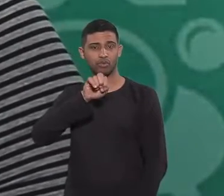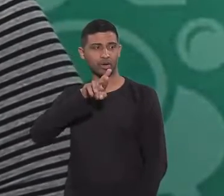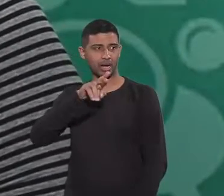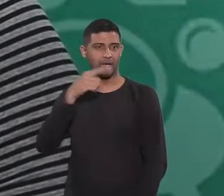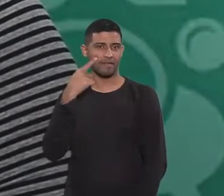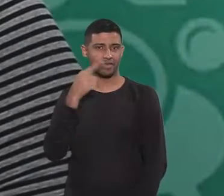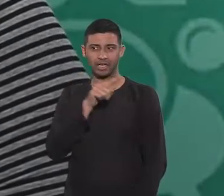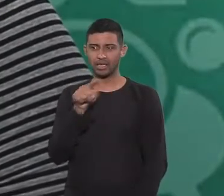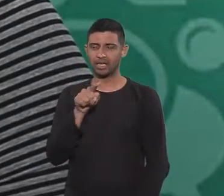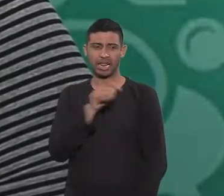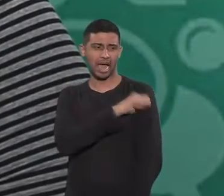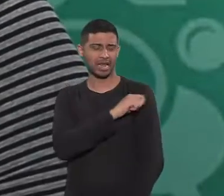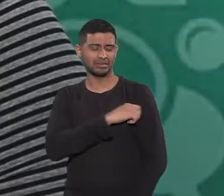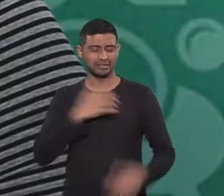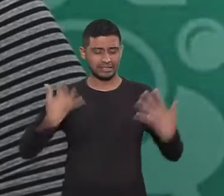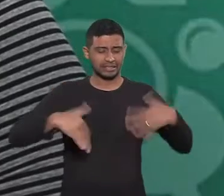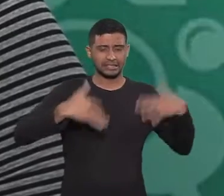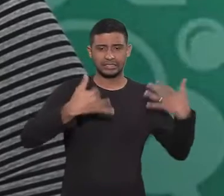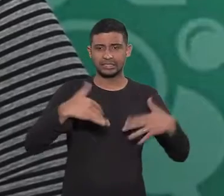volta dele,